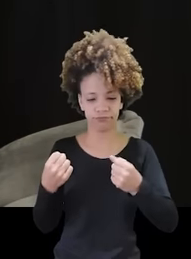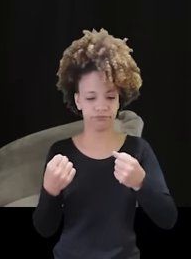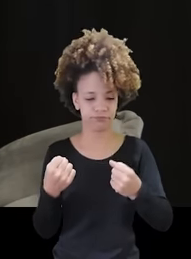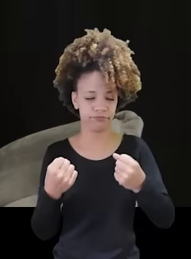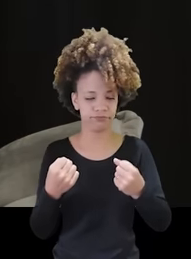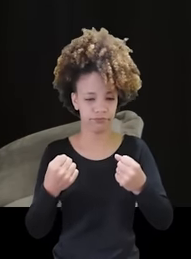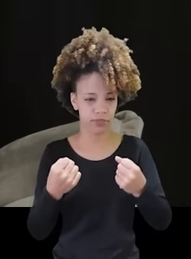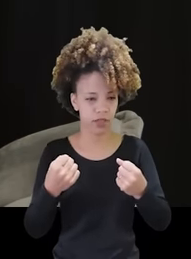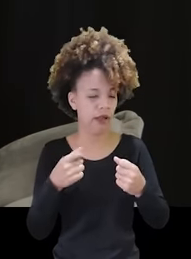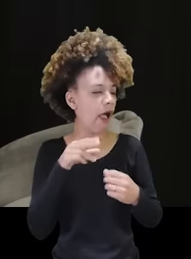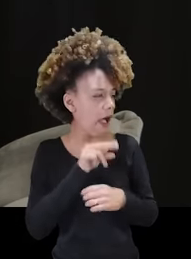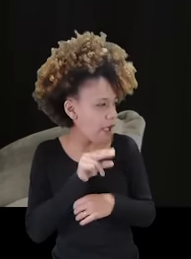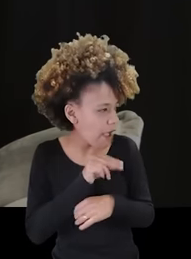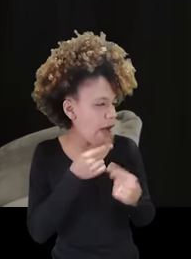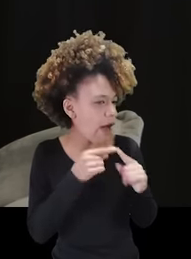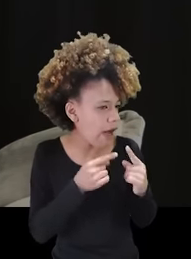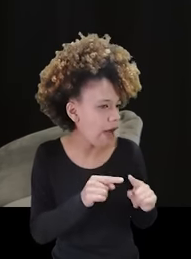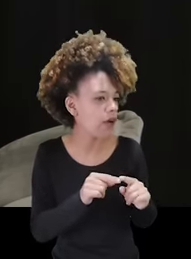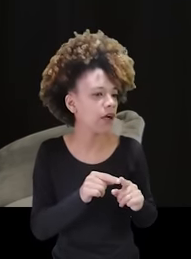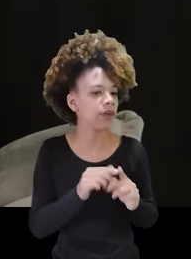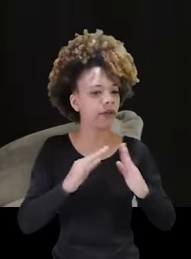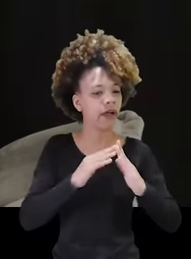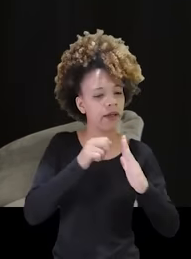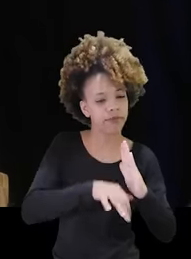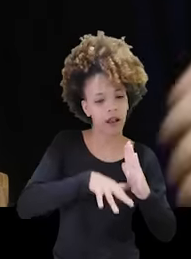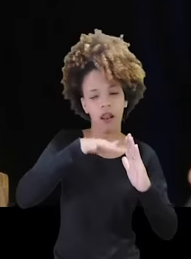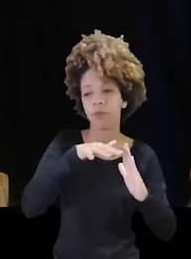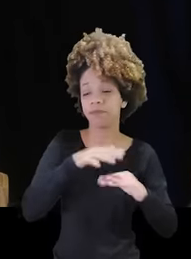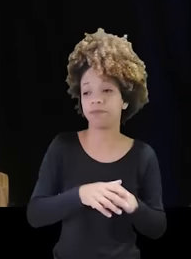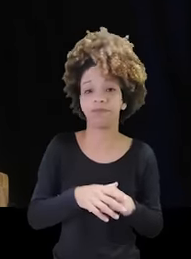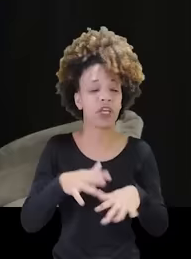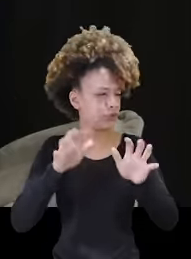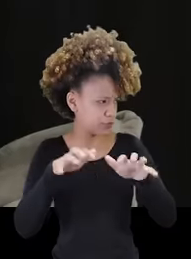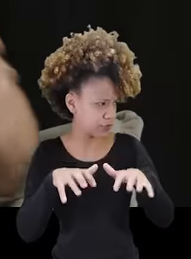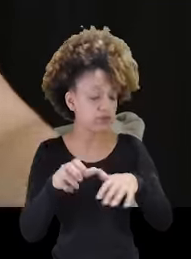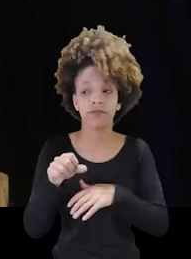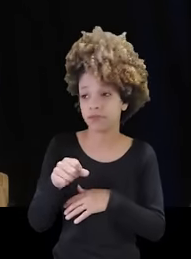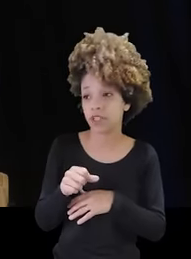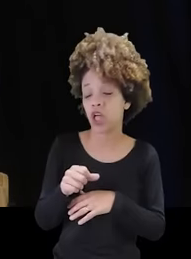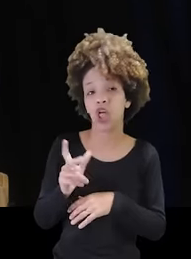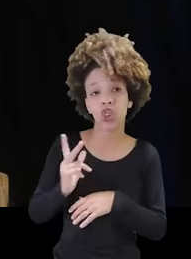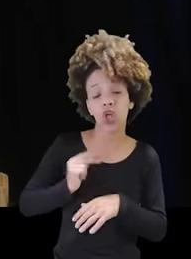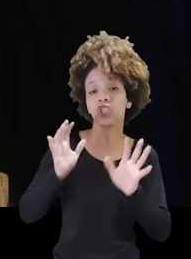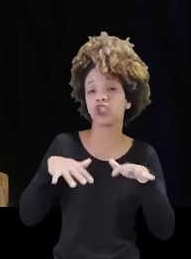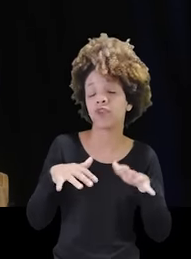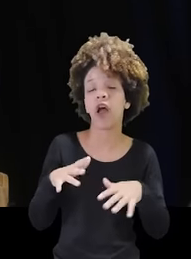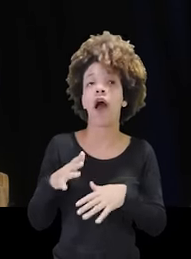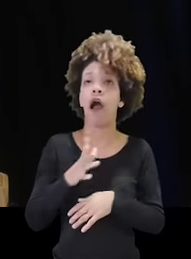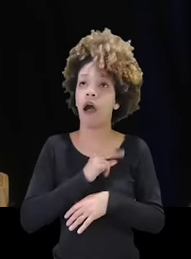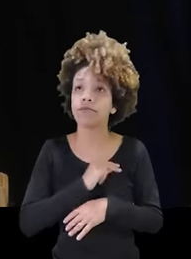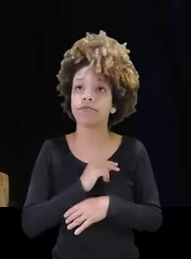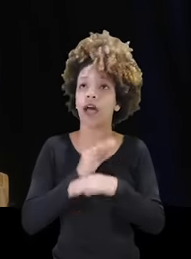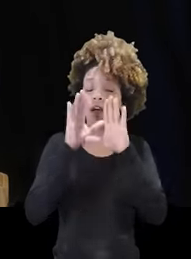na carona reclamando que ela largou a casa dela eu tava chovendo muito E falou nossa choveu muito ainda